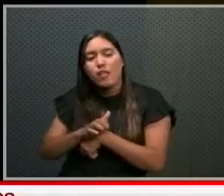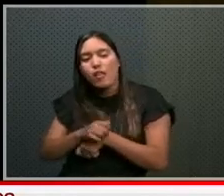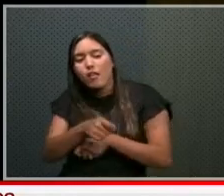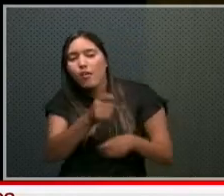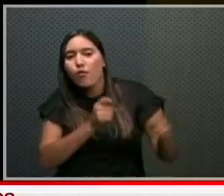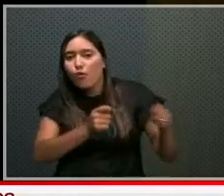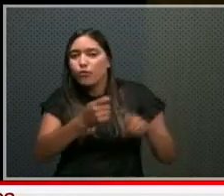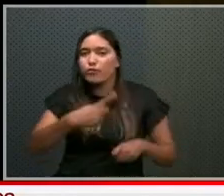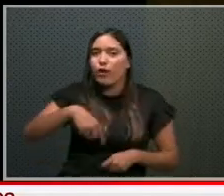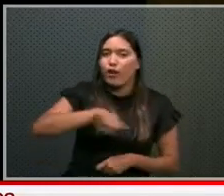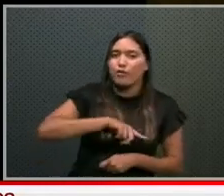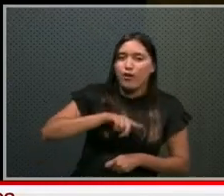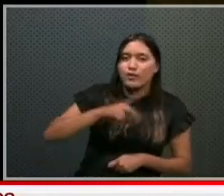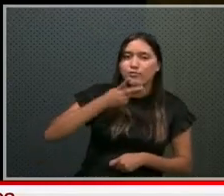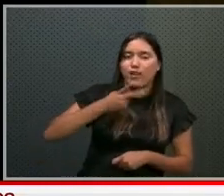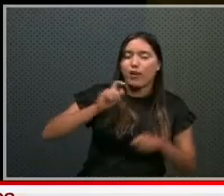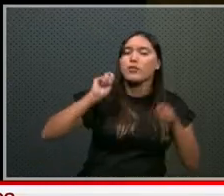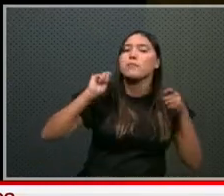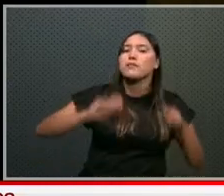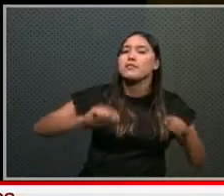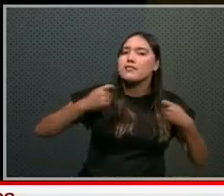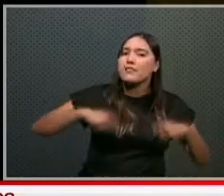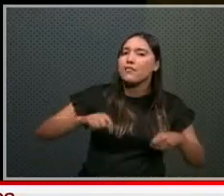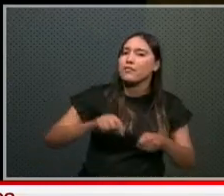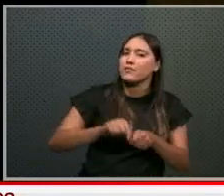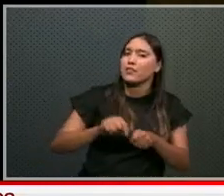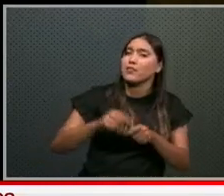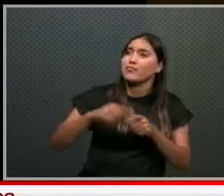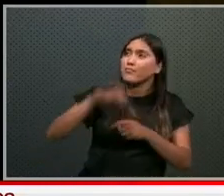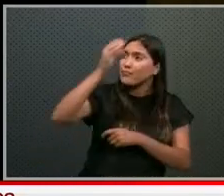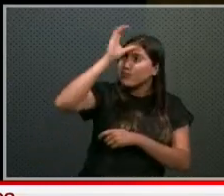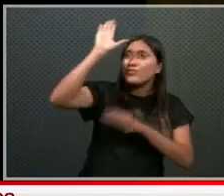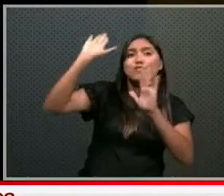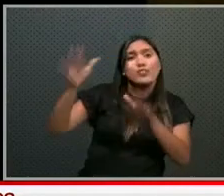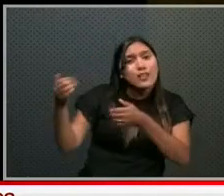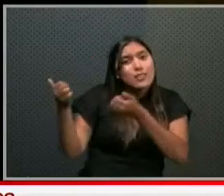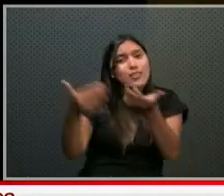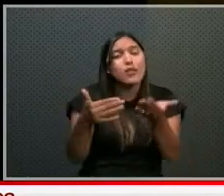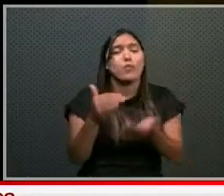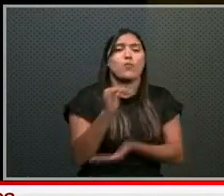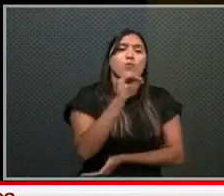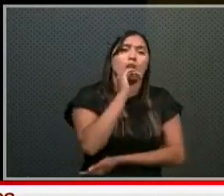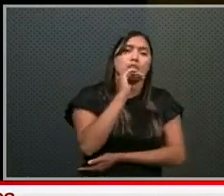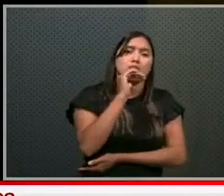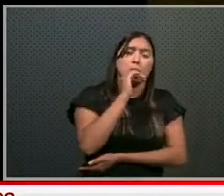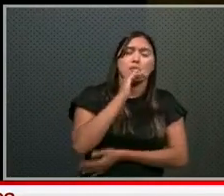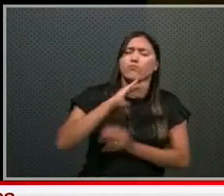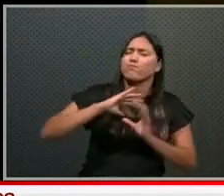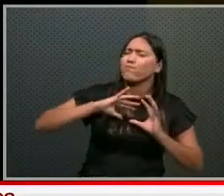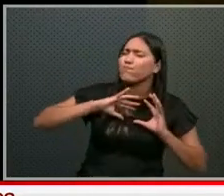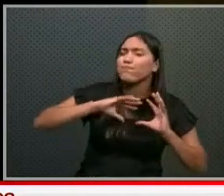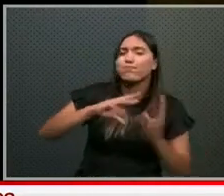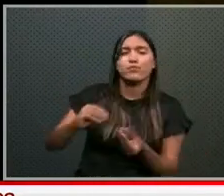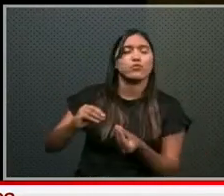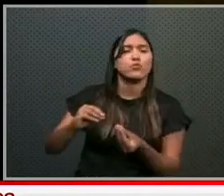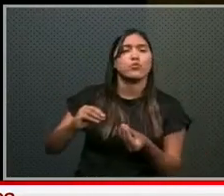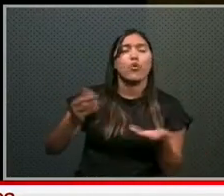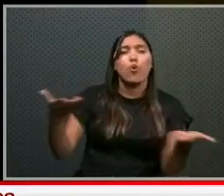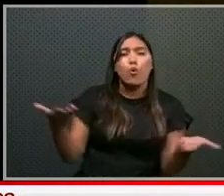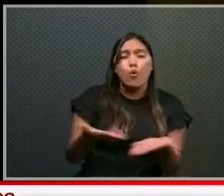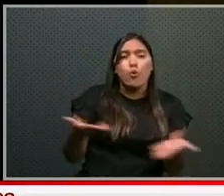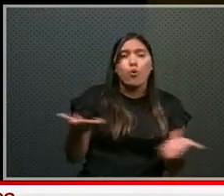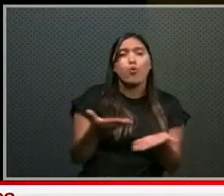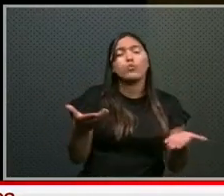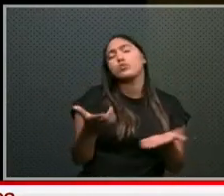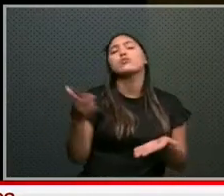fazer uma vez que a ciência amazônica já gerou o conhecimento o mundo inteiro atualmente reverbera